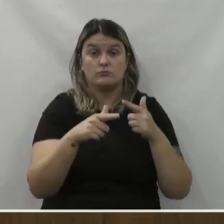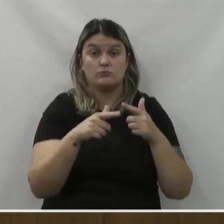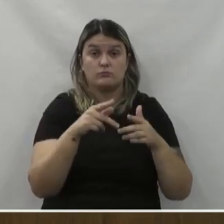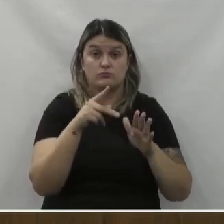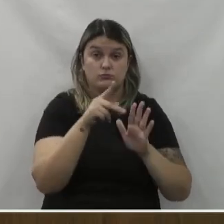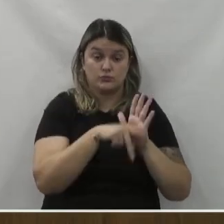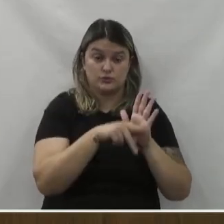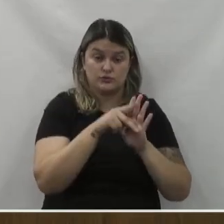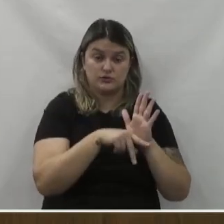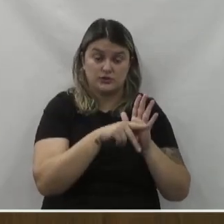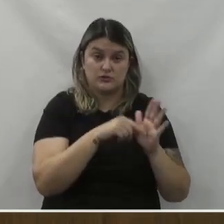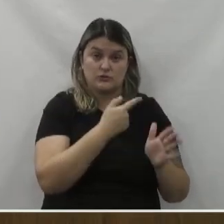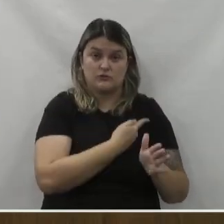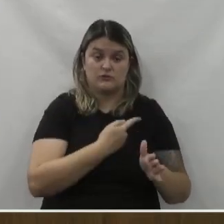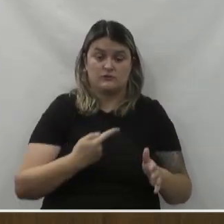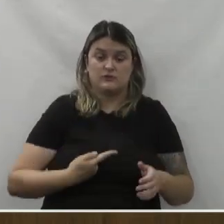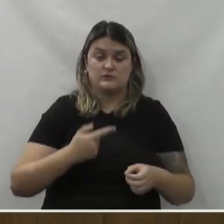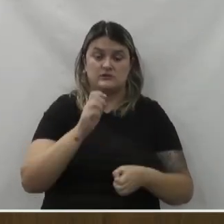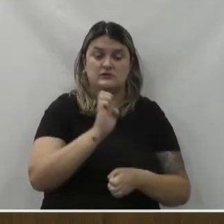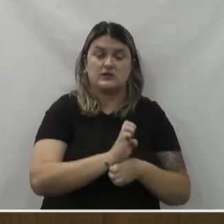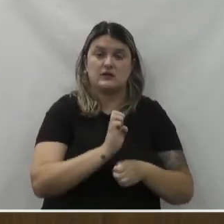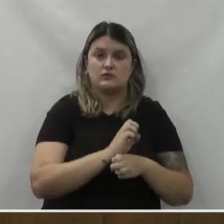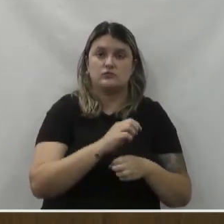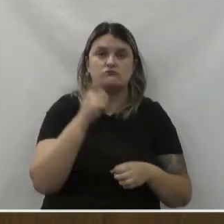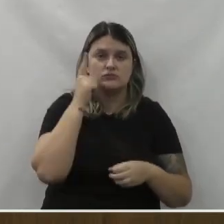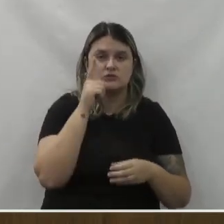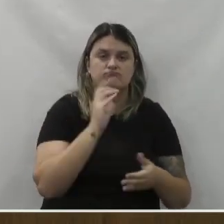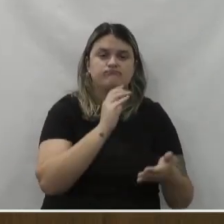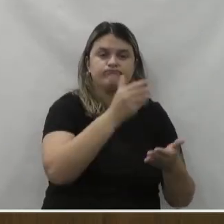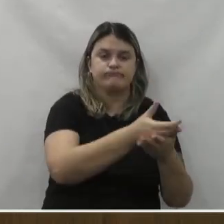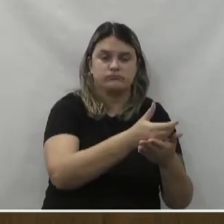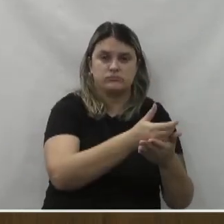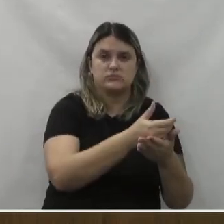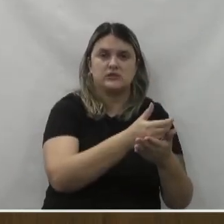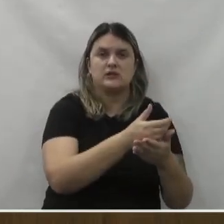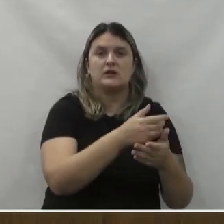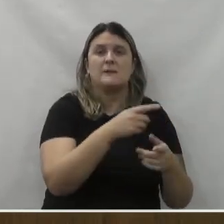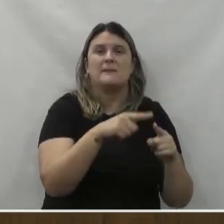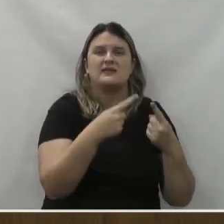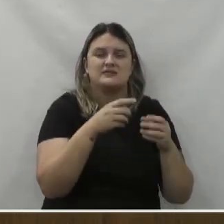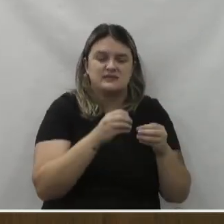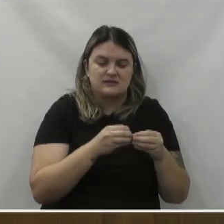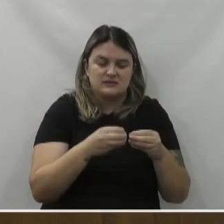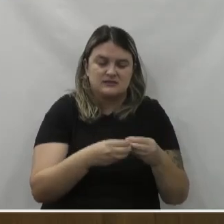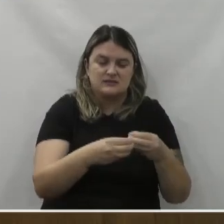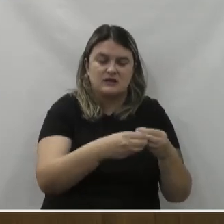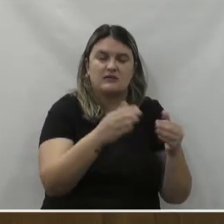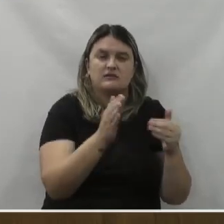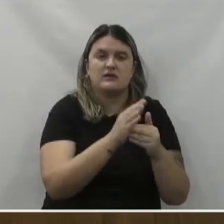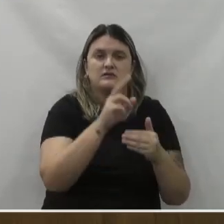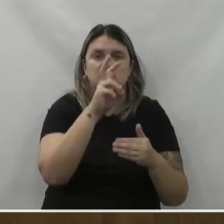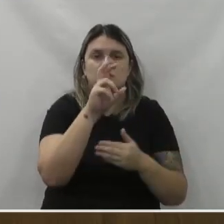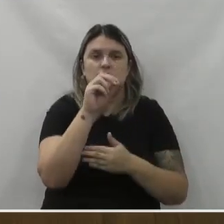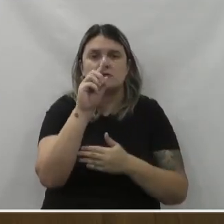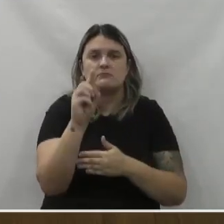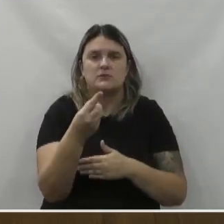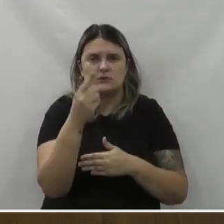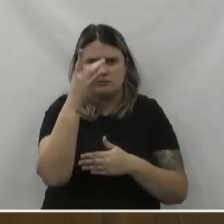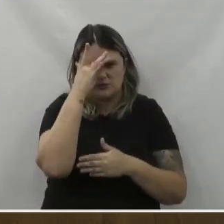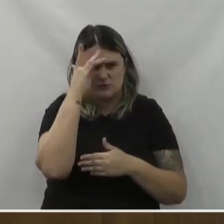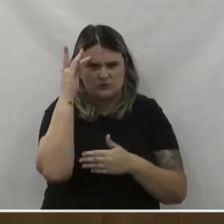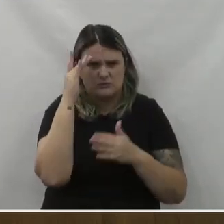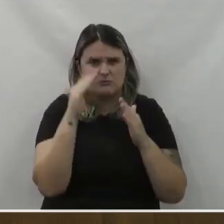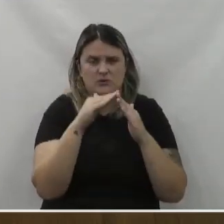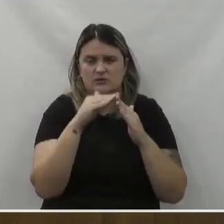onde estaria contemplando algumas cidades com iluminação de LED, mas era até 50 mil habitantes. Então a nossa cidade, infelizmente, também